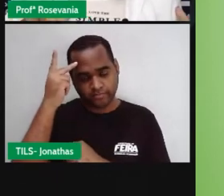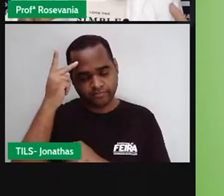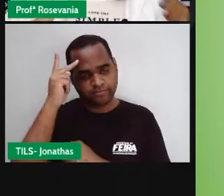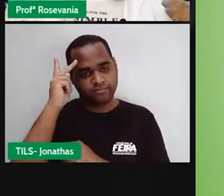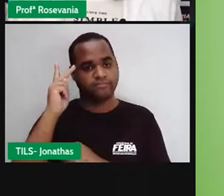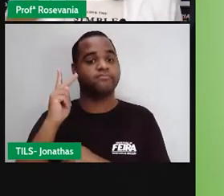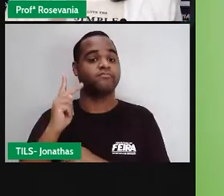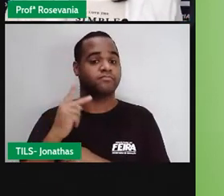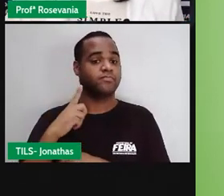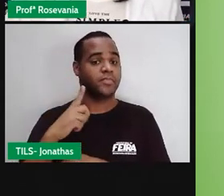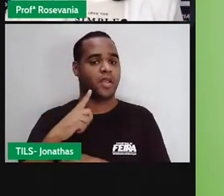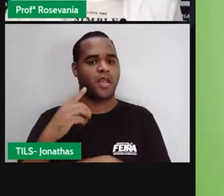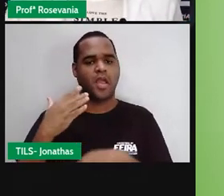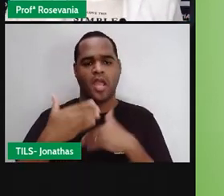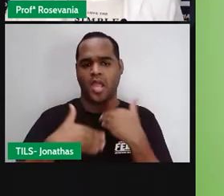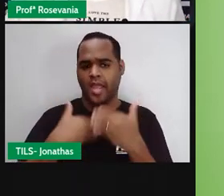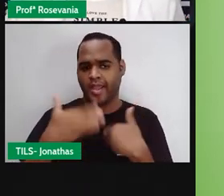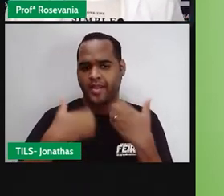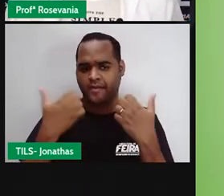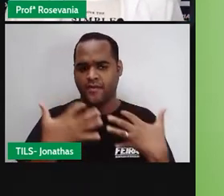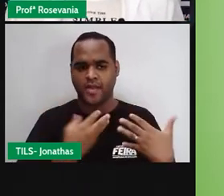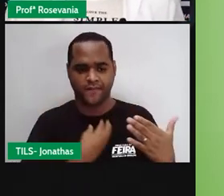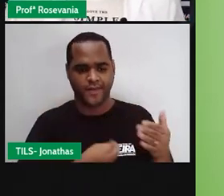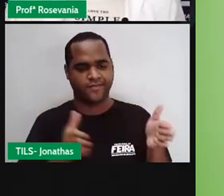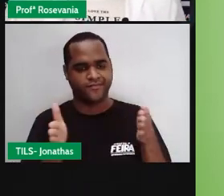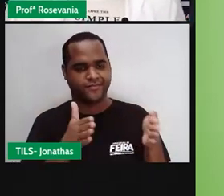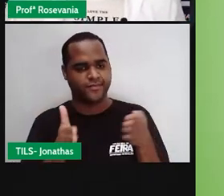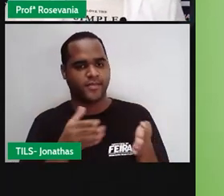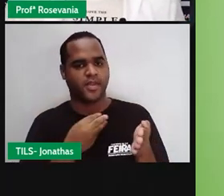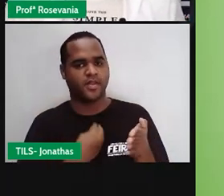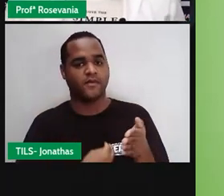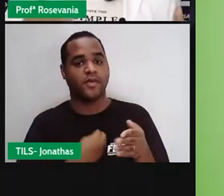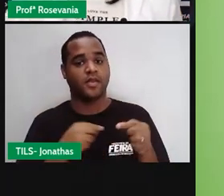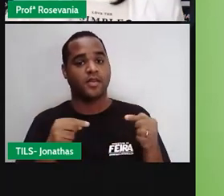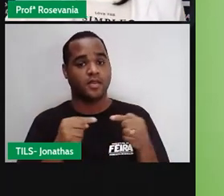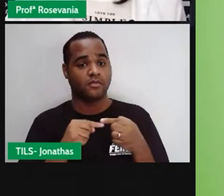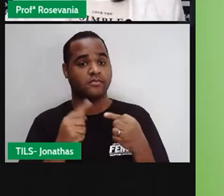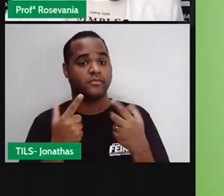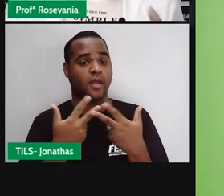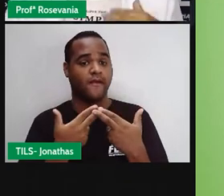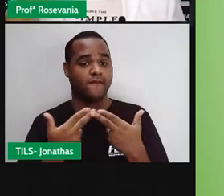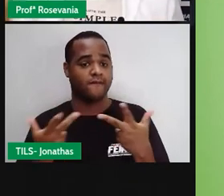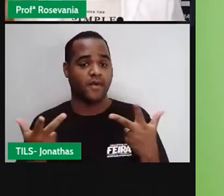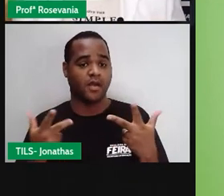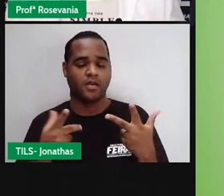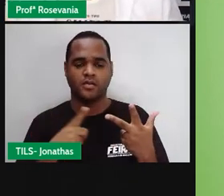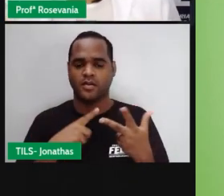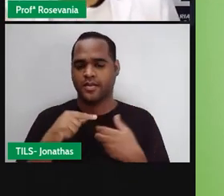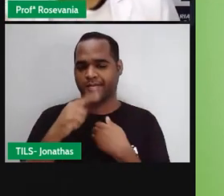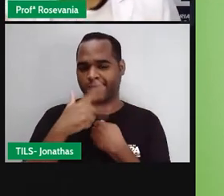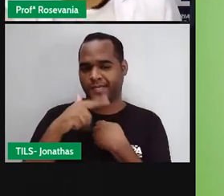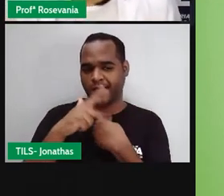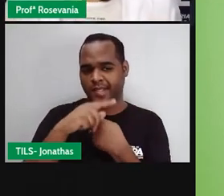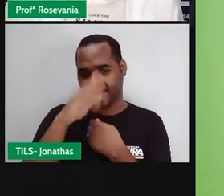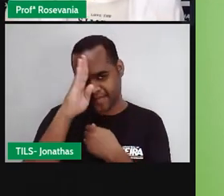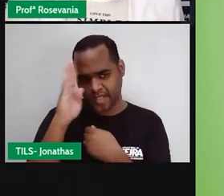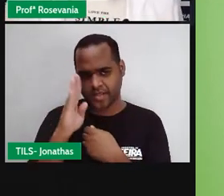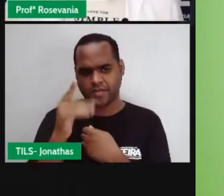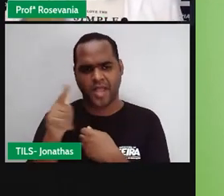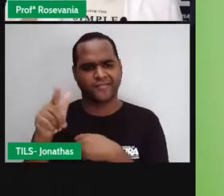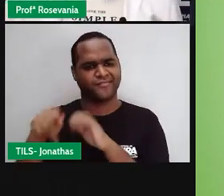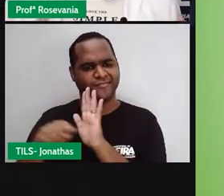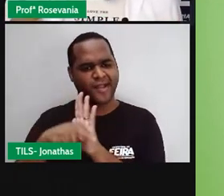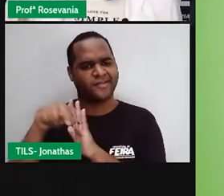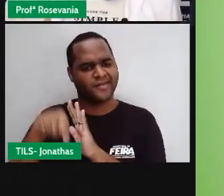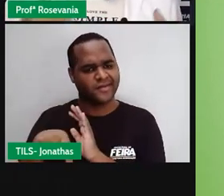dessas, das indústrias que a gente teve nesse período também eram indústrias que a gente diz que eram indústrias brasileiras, mas os produtos não eram, né?